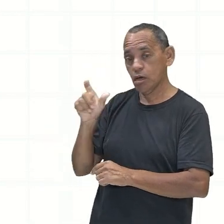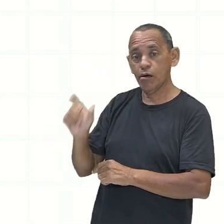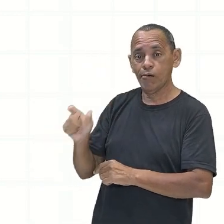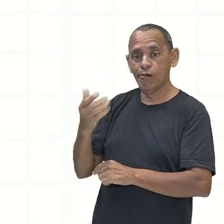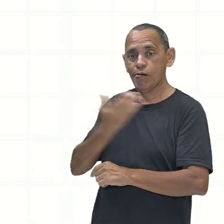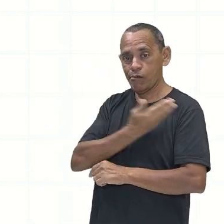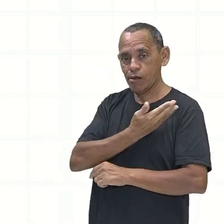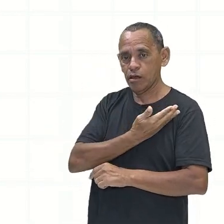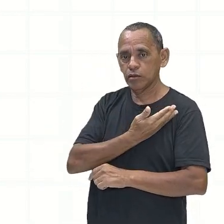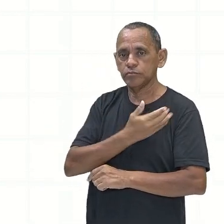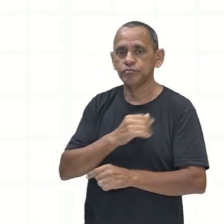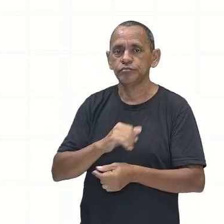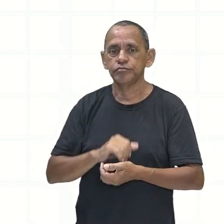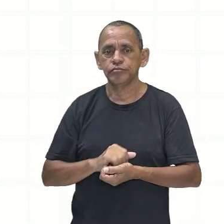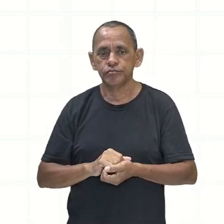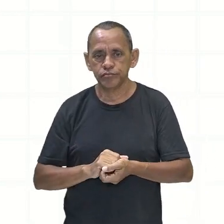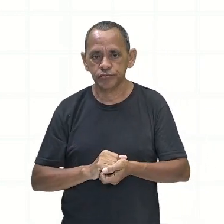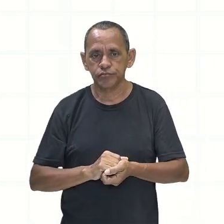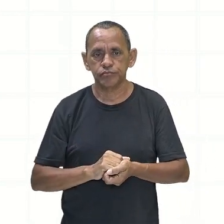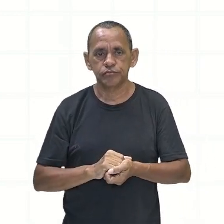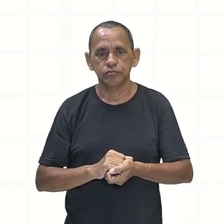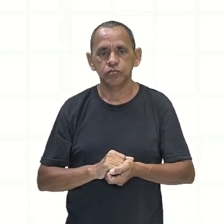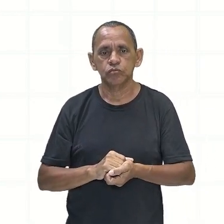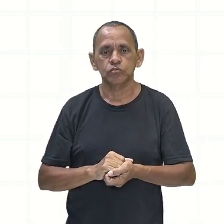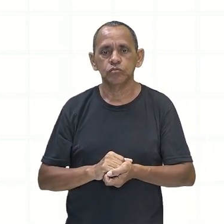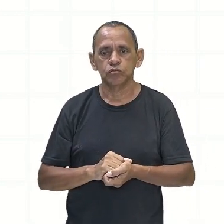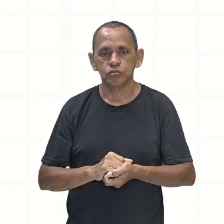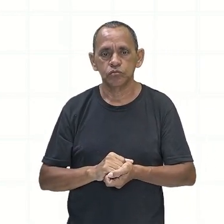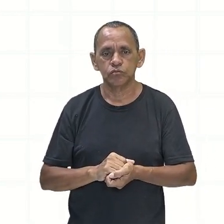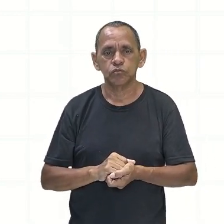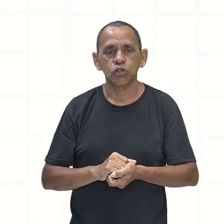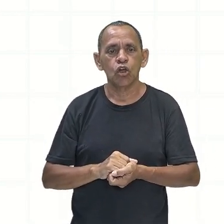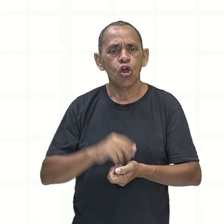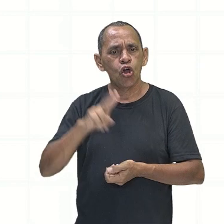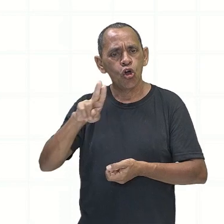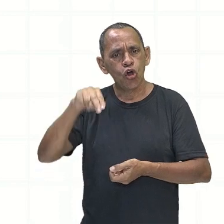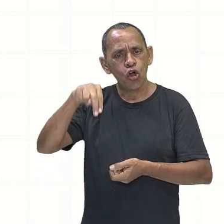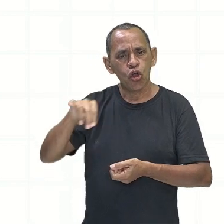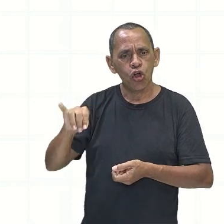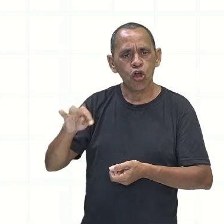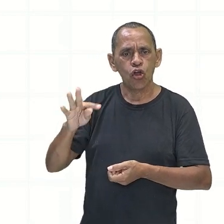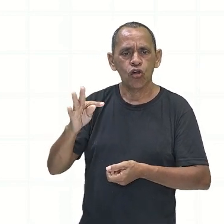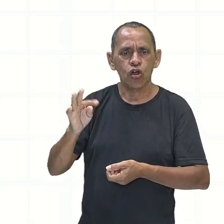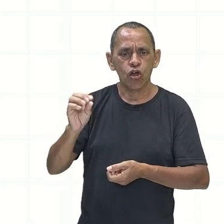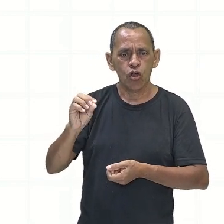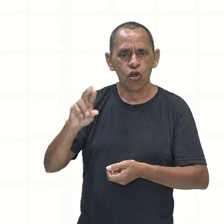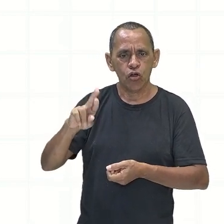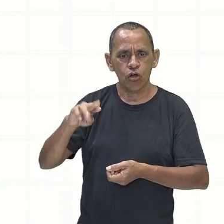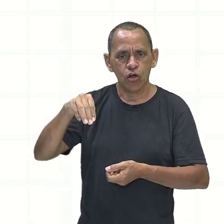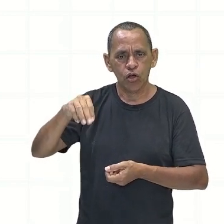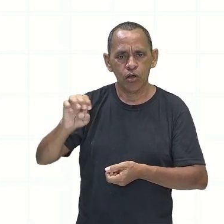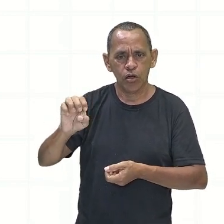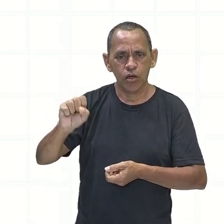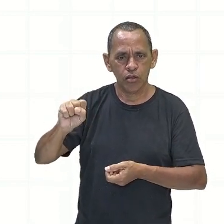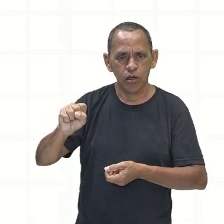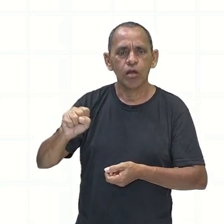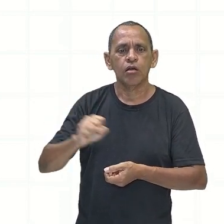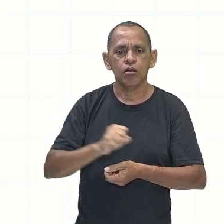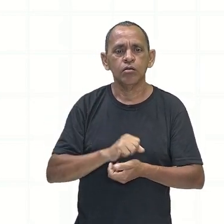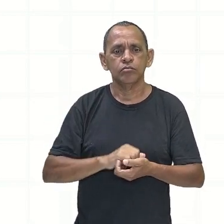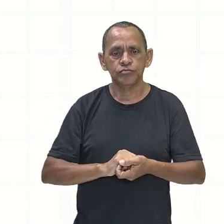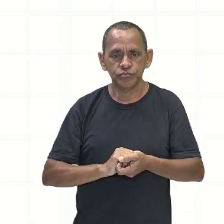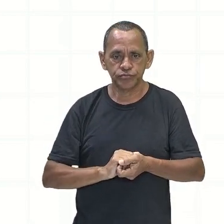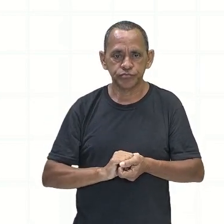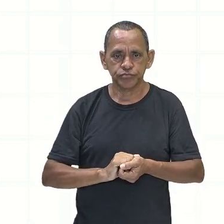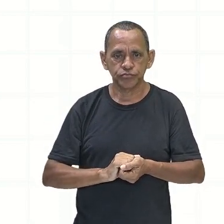acompanhando é o artigo masculino, aí o né? E uma, acompanhando o substantivo no feminino,